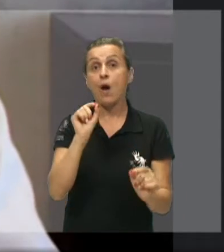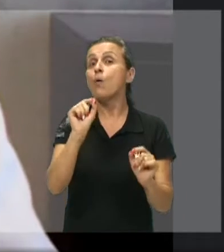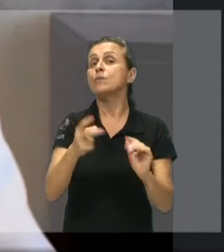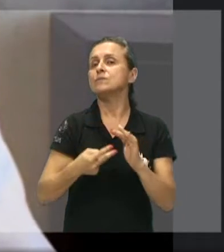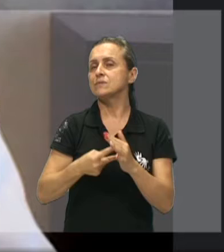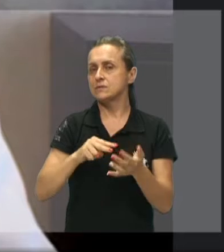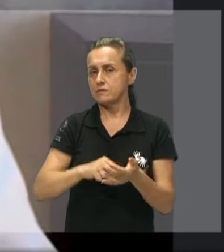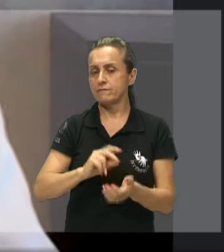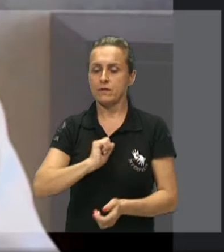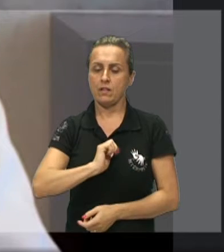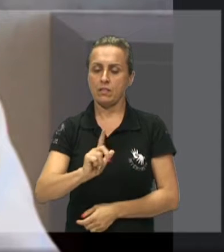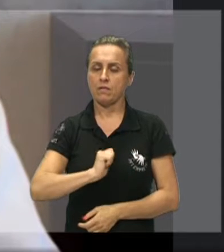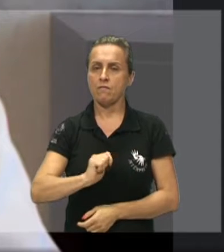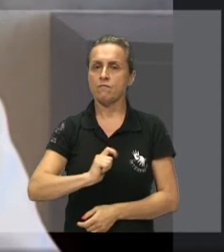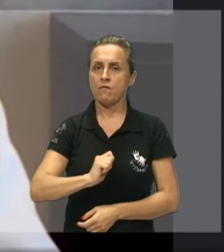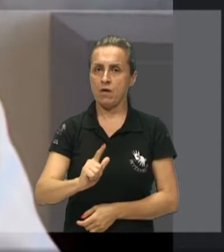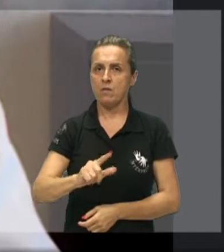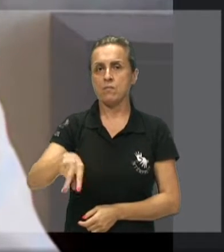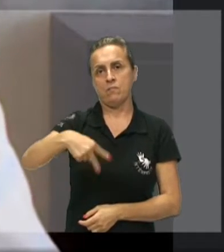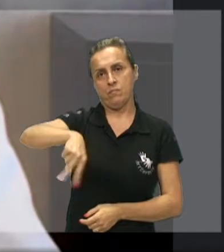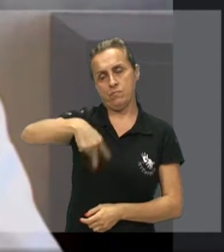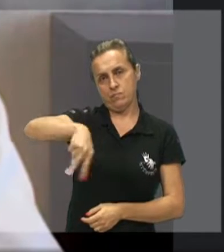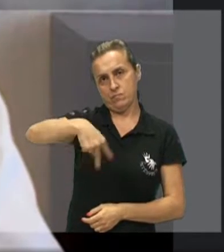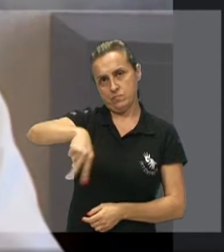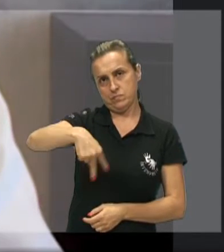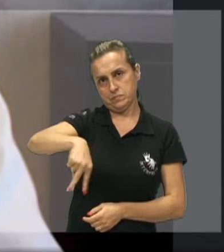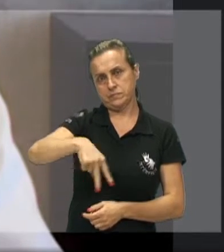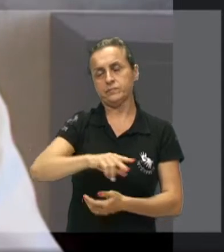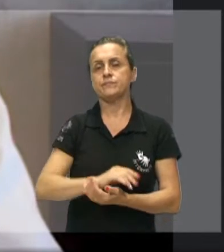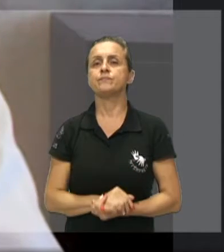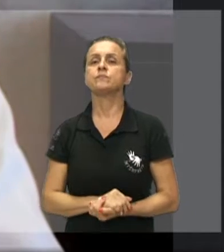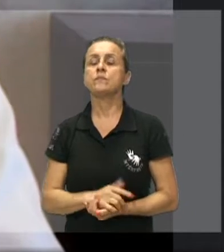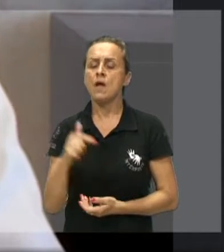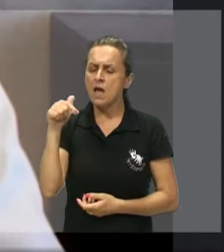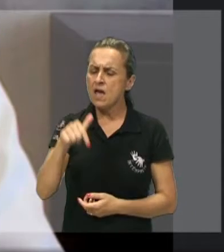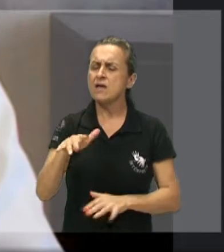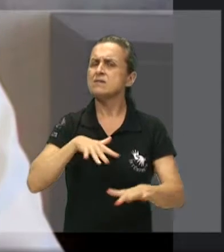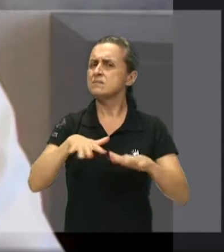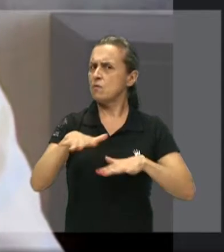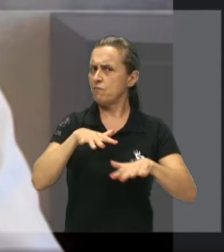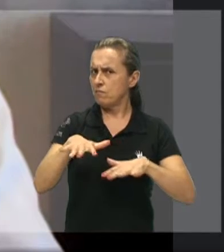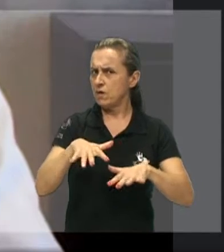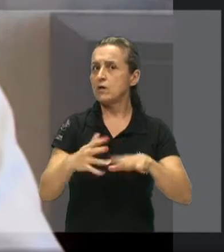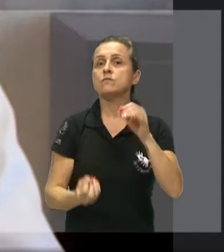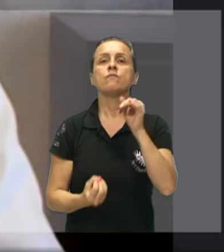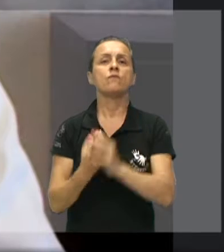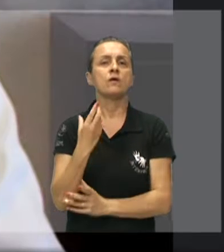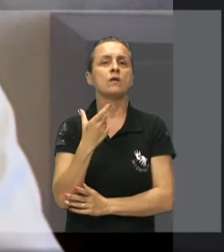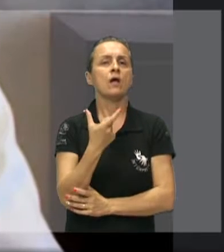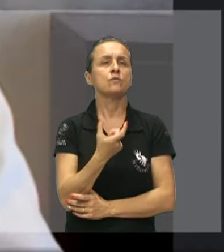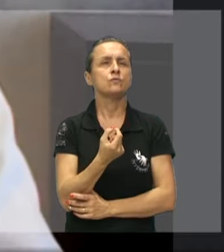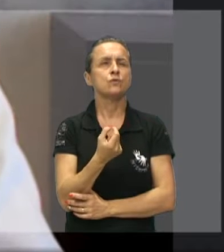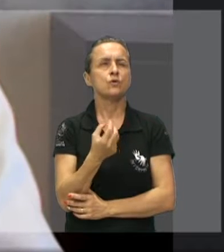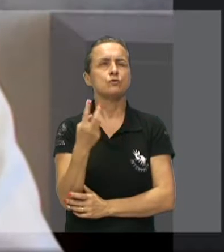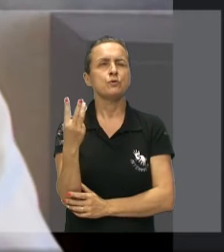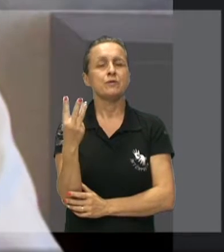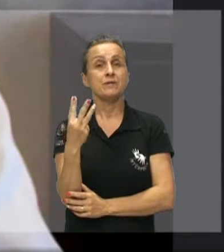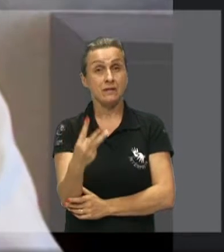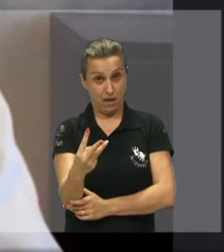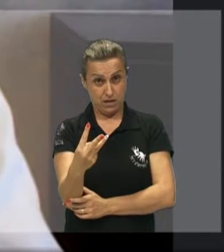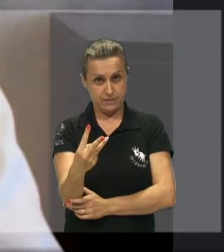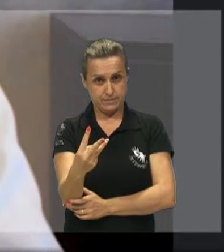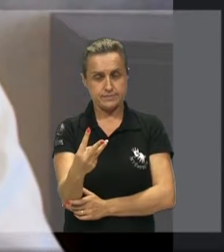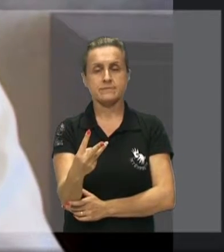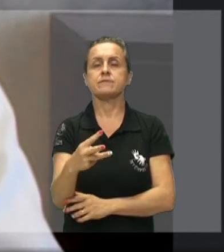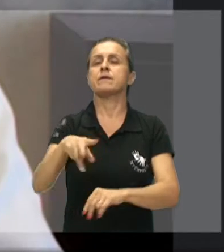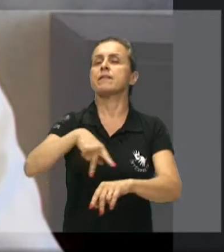bem dito pelo Maurício na introdução, ele foi criado em 2003 na Austrália.